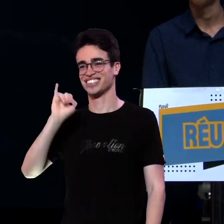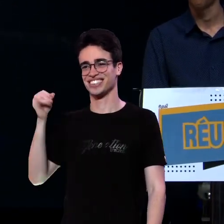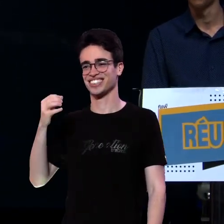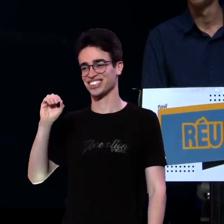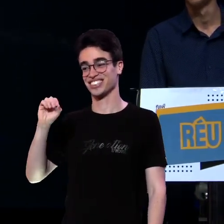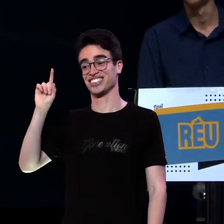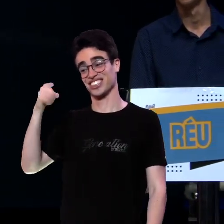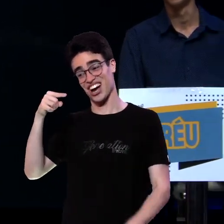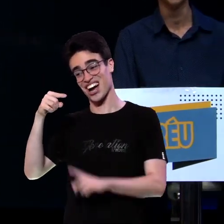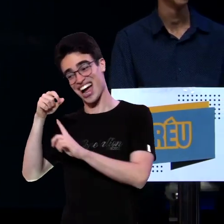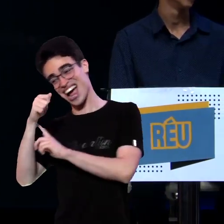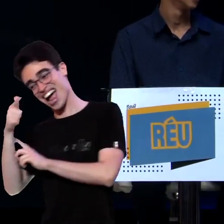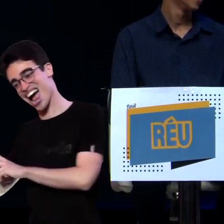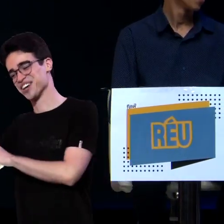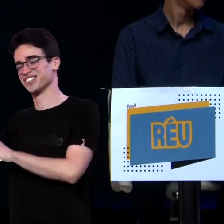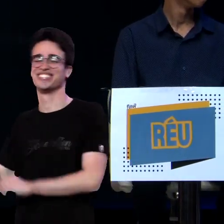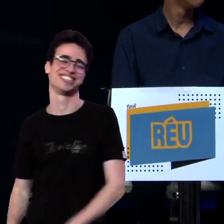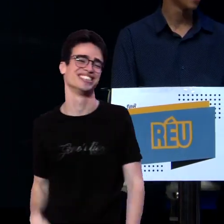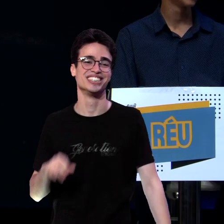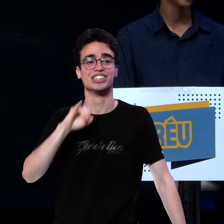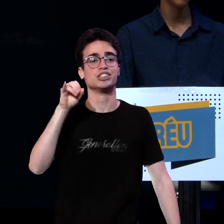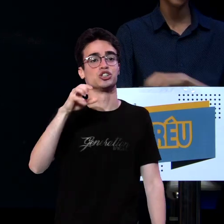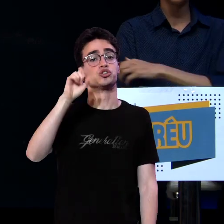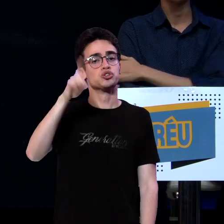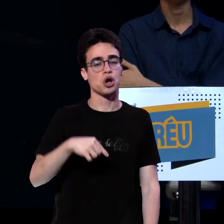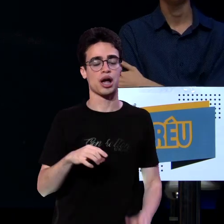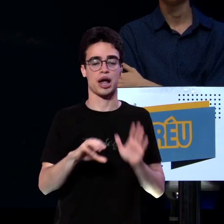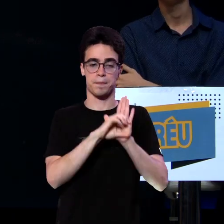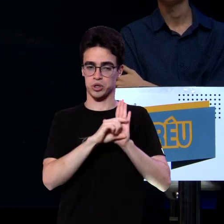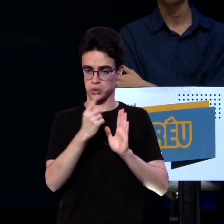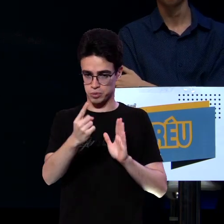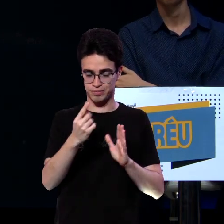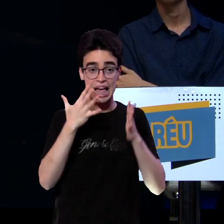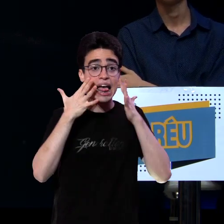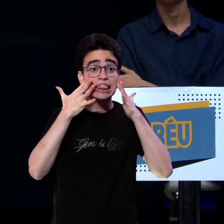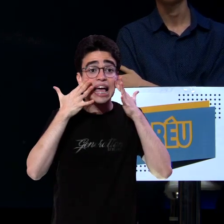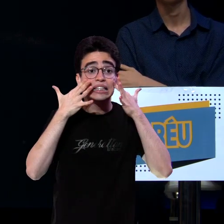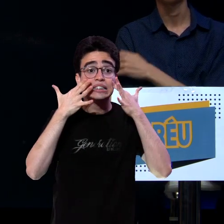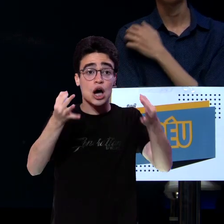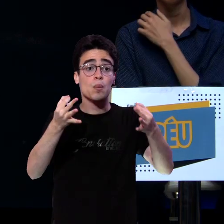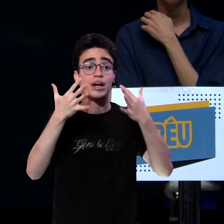João. Vamos lá, Jó capítulo 1, presta atenção.